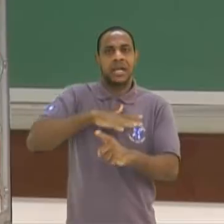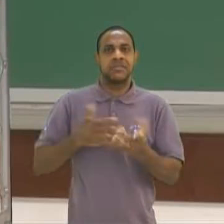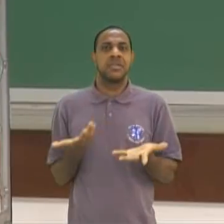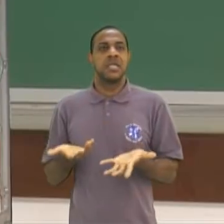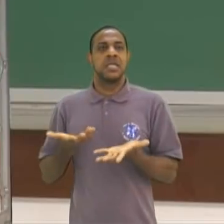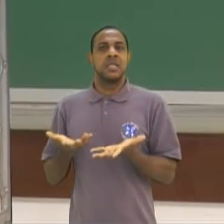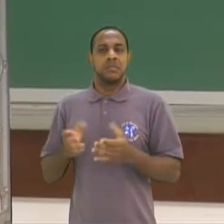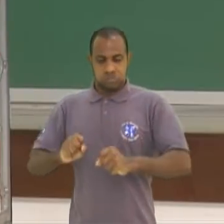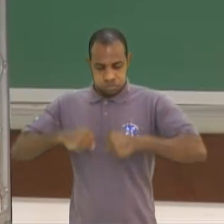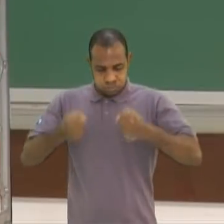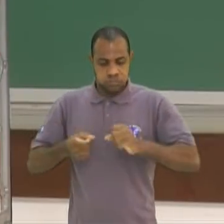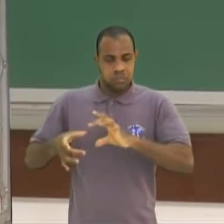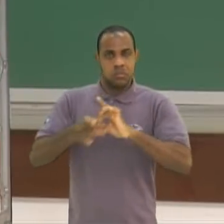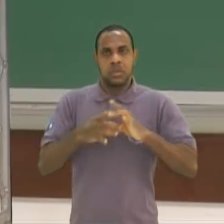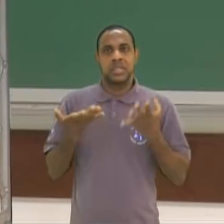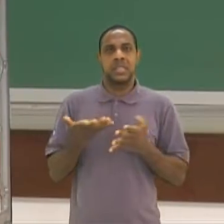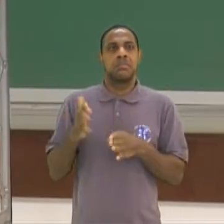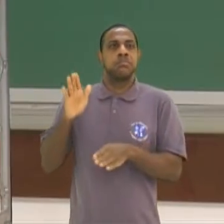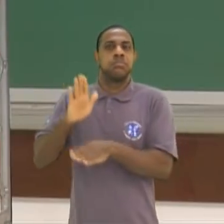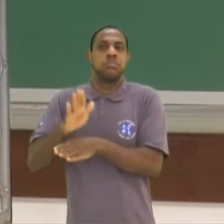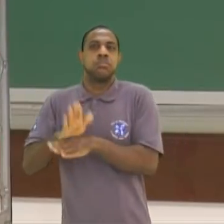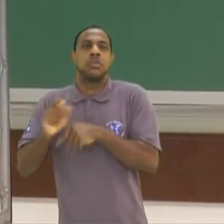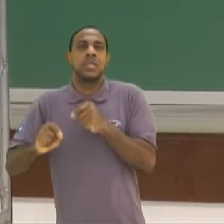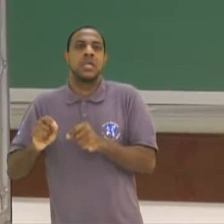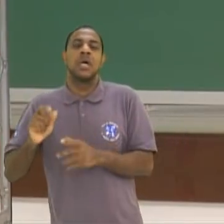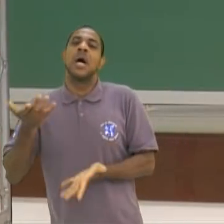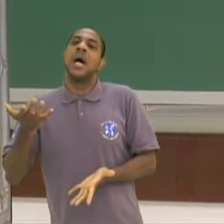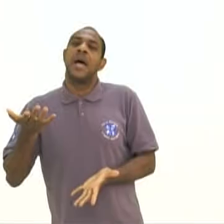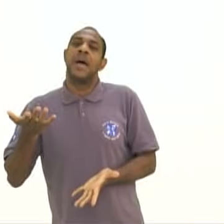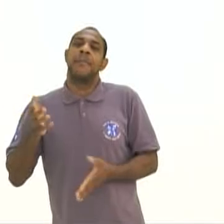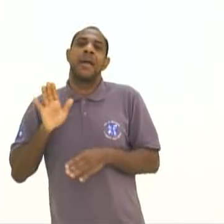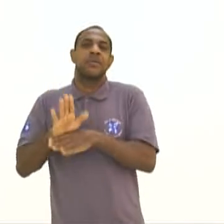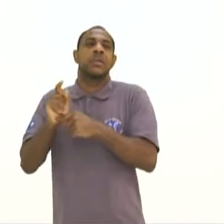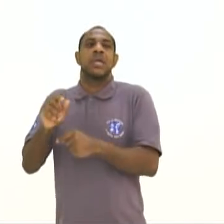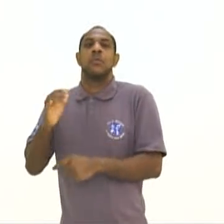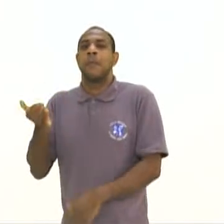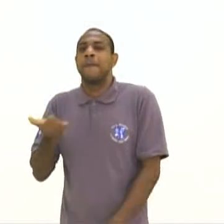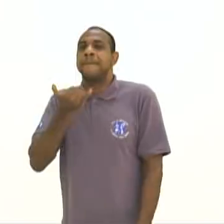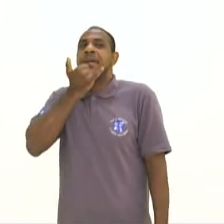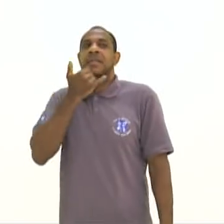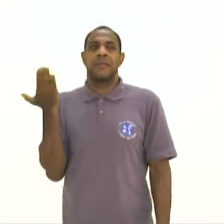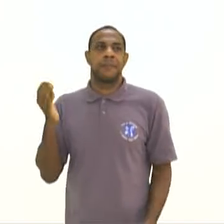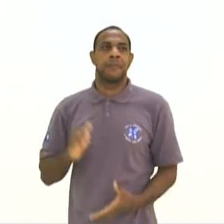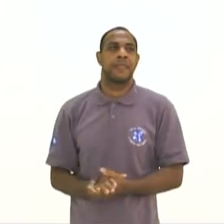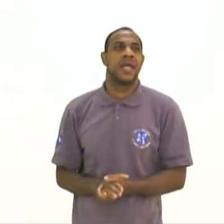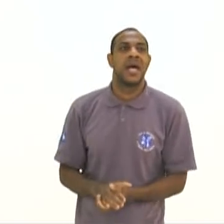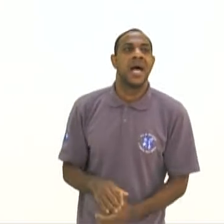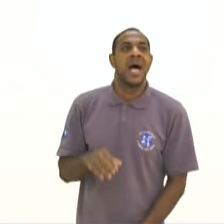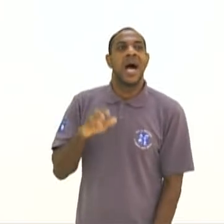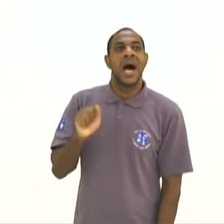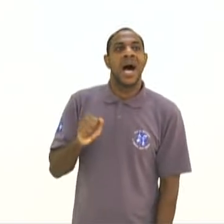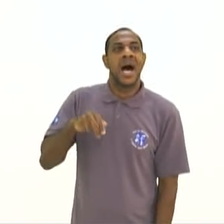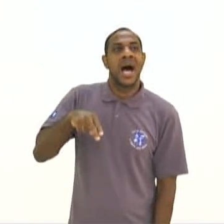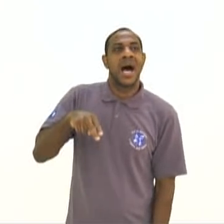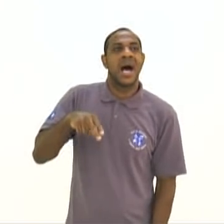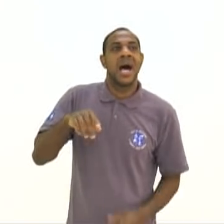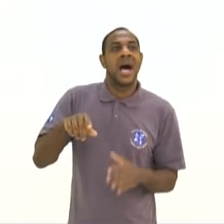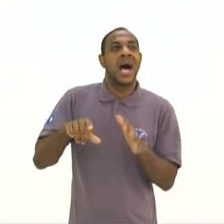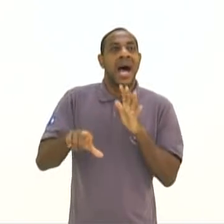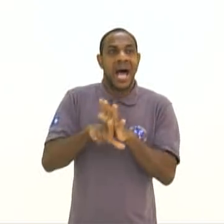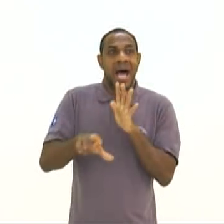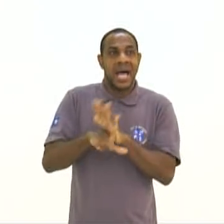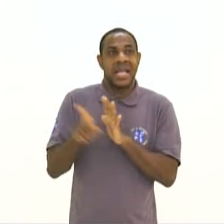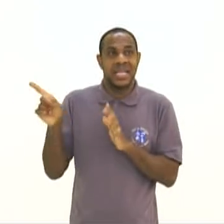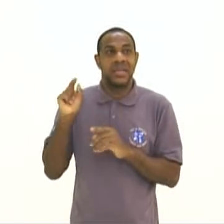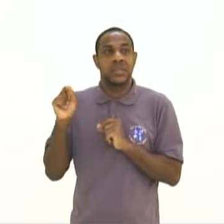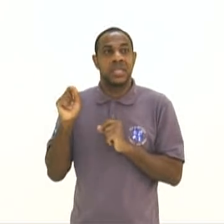prática uma anistia. A lei da anistia é a lei 6683,